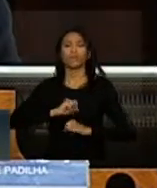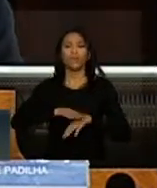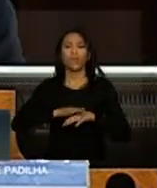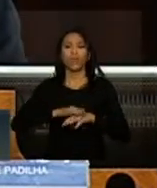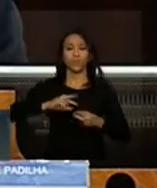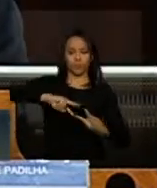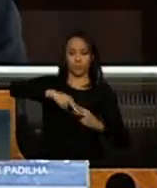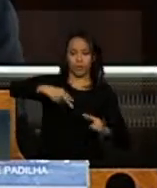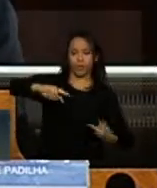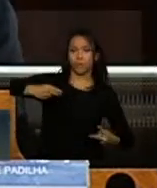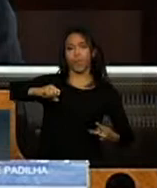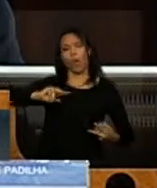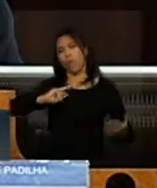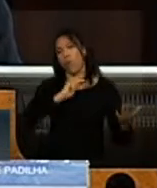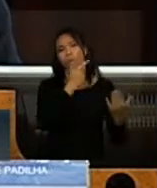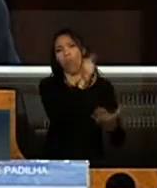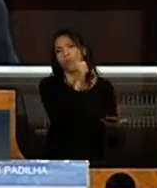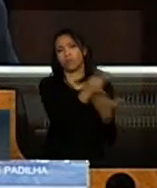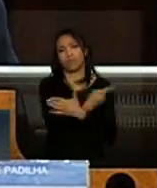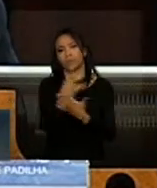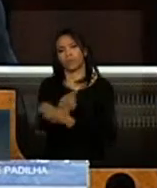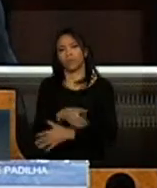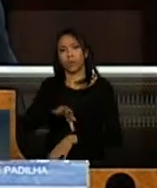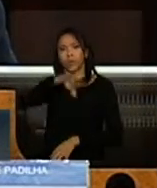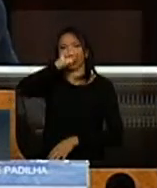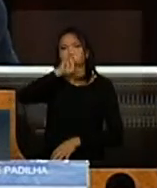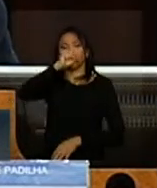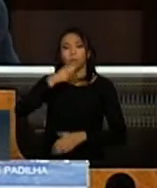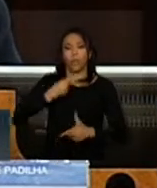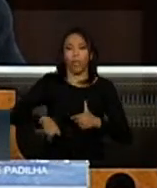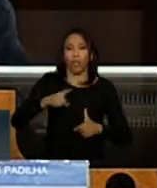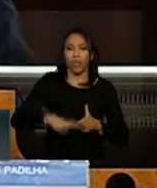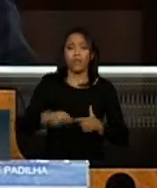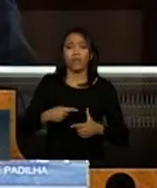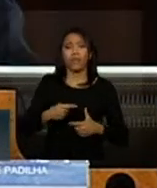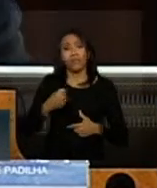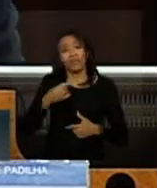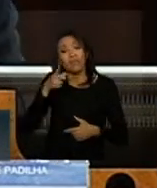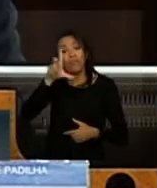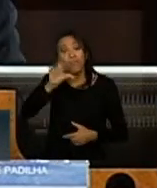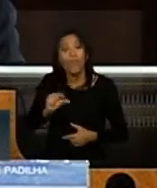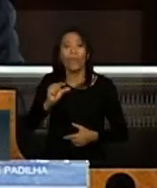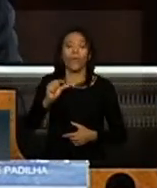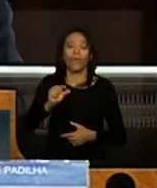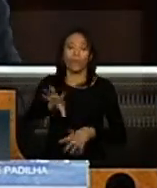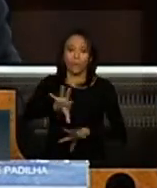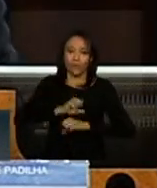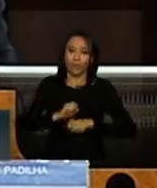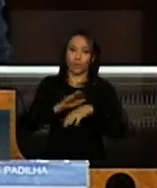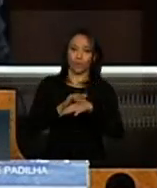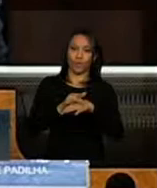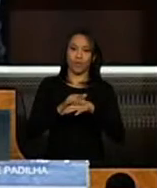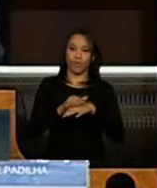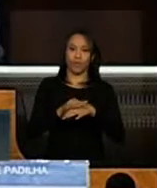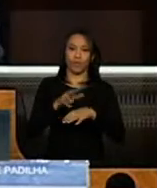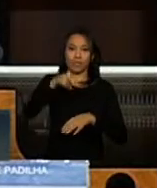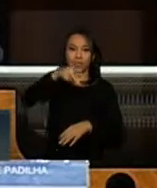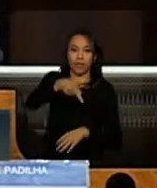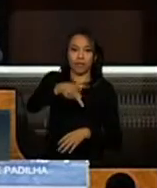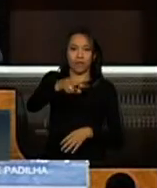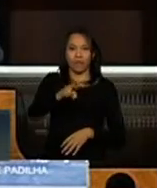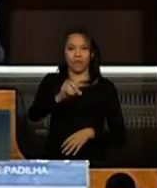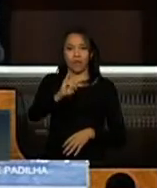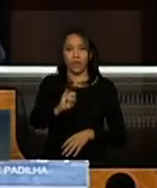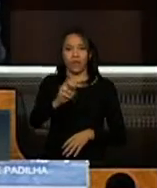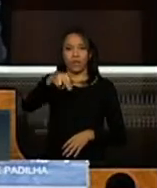outras doenças, né? Algumas doenças respiratórias e menos infecções perinatais. Onde a qualidade do pré-natal, o transporte